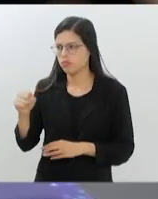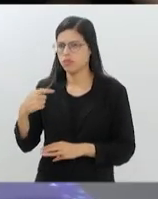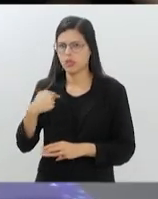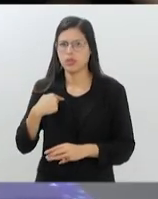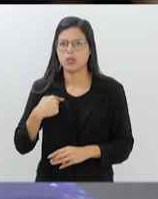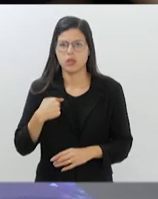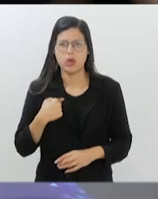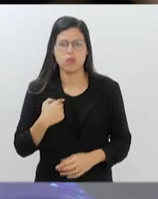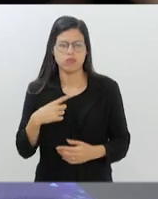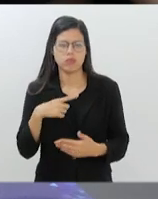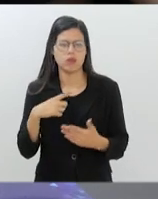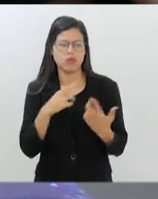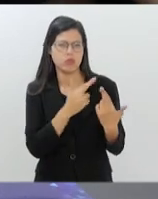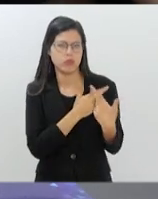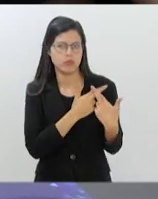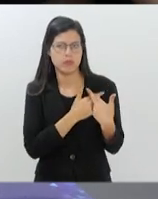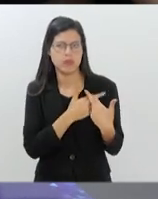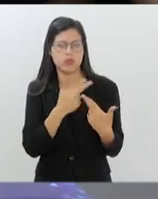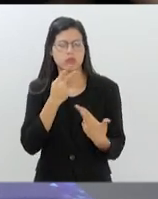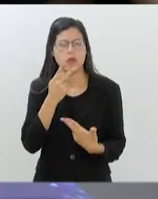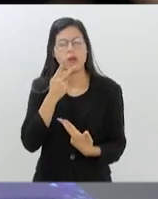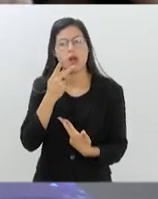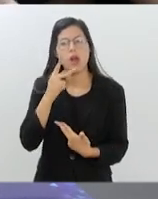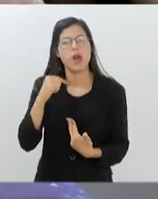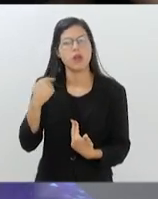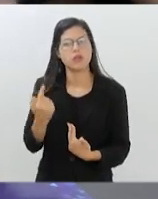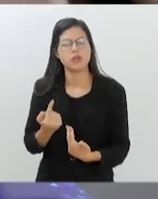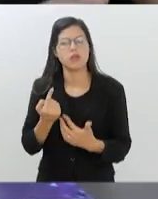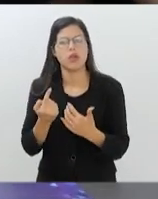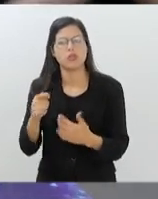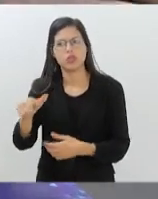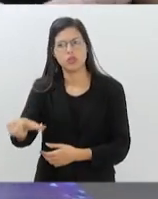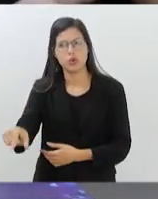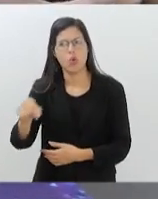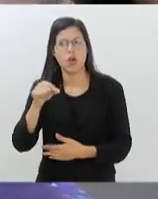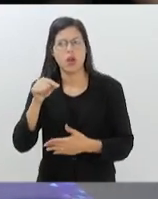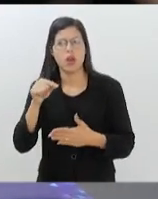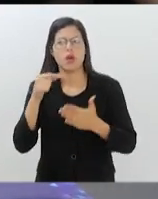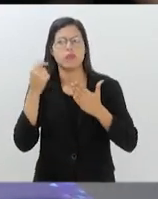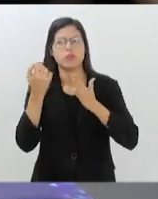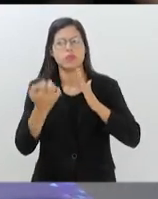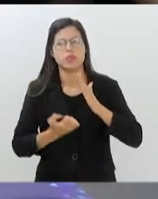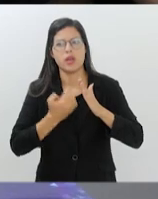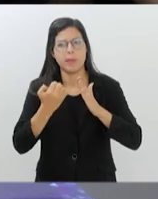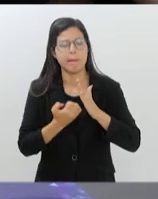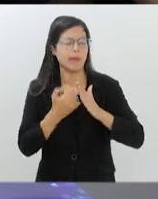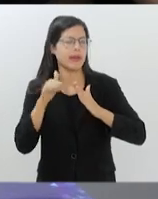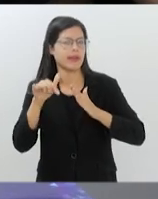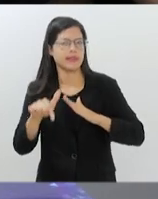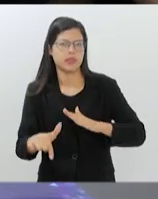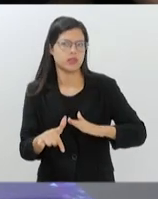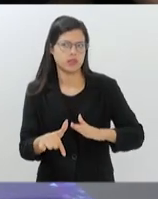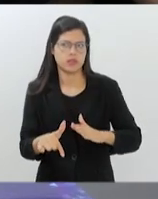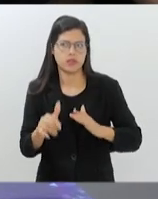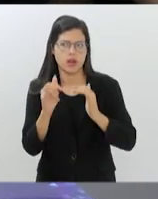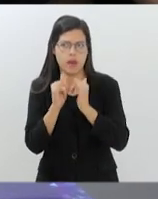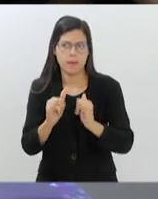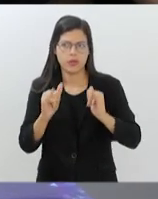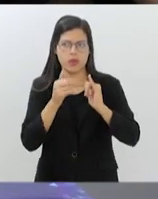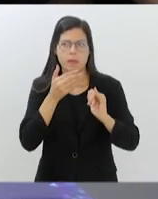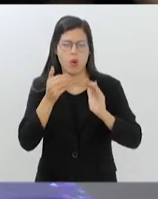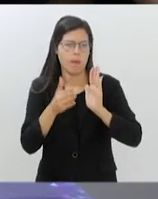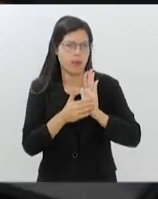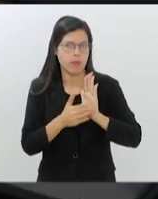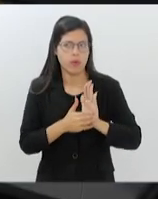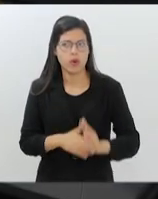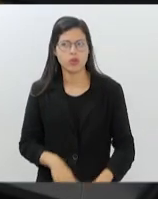papel de dizer nós vamos seguir o processo criativo feito pela agência aquela que apresentou a melhor proposta criativa is